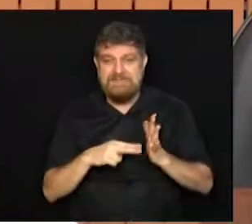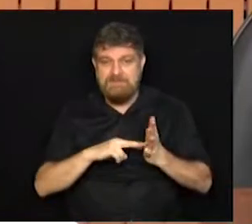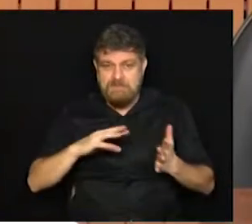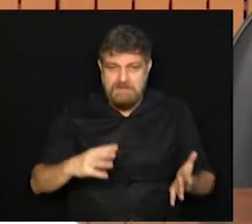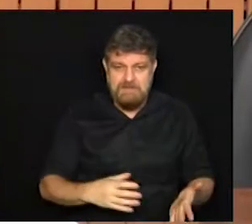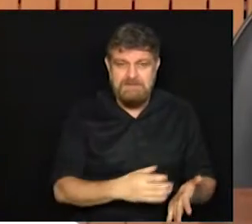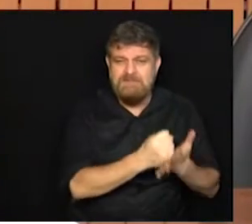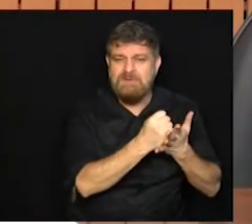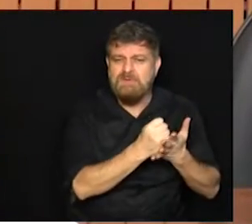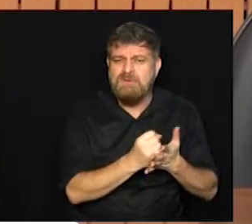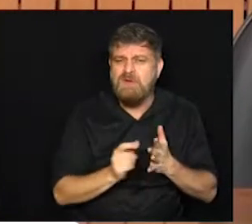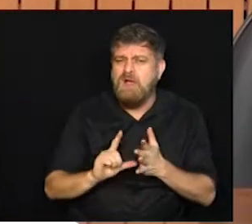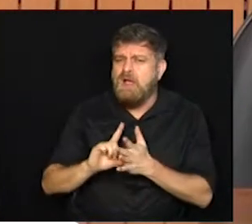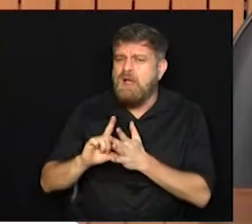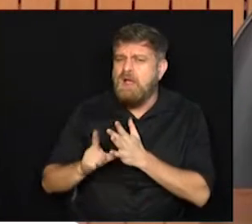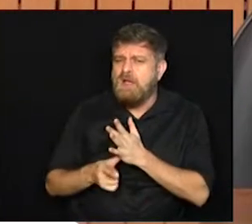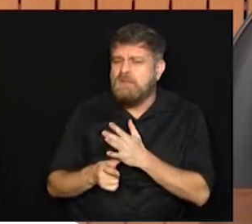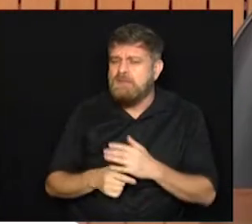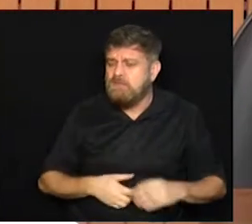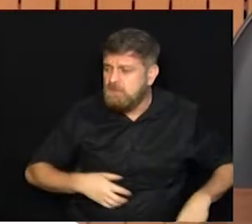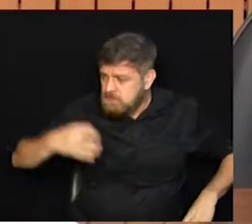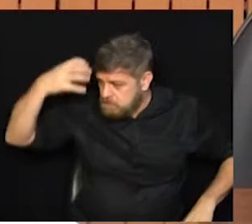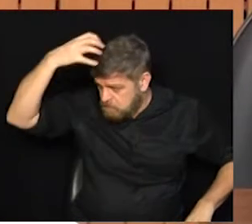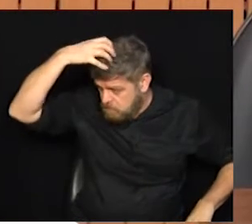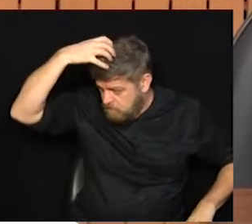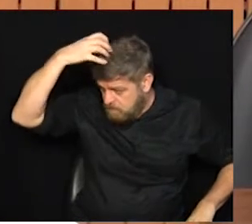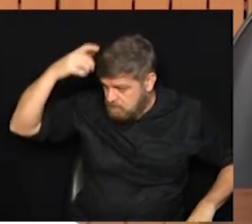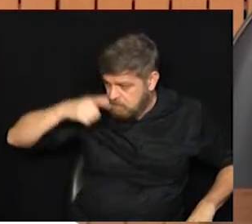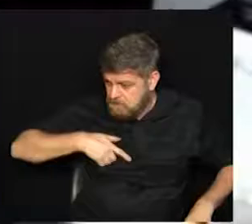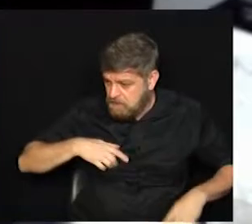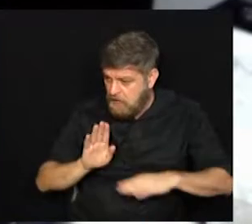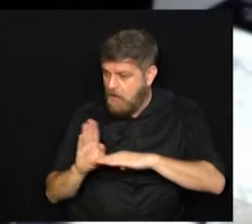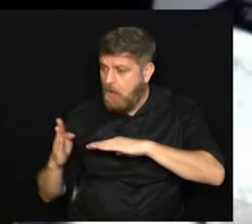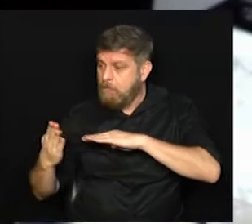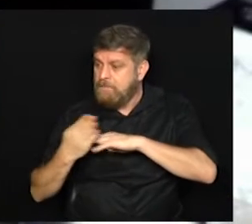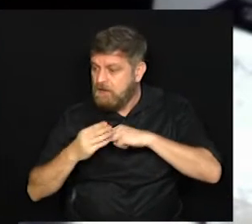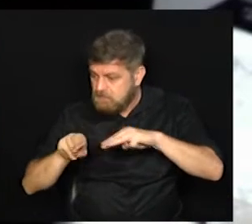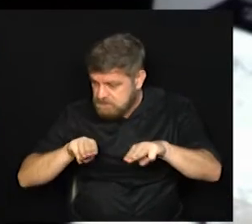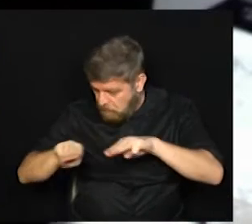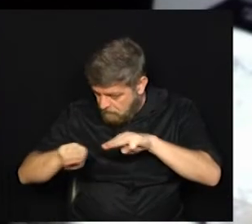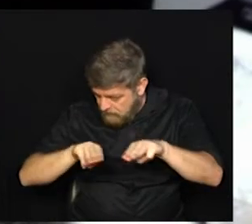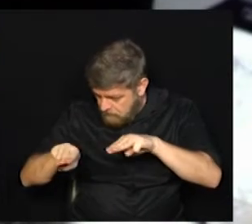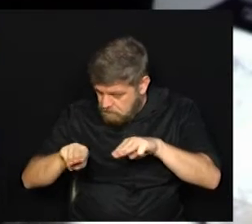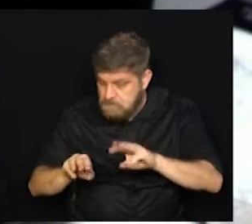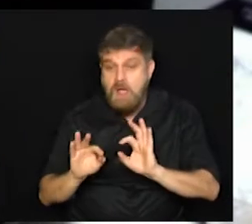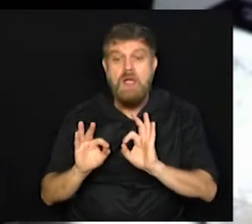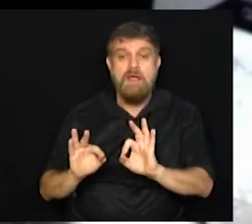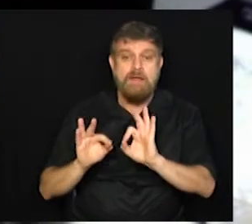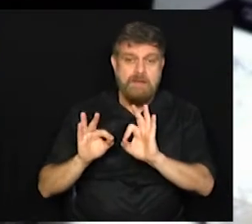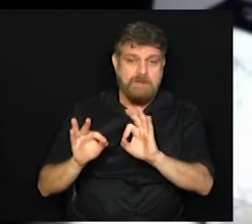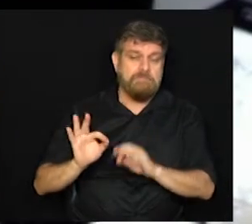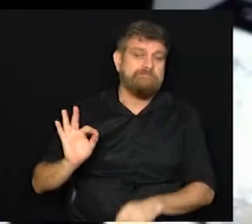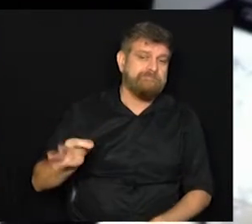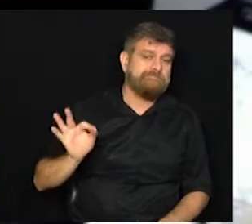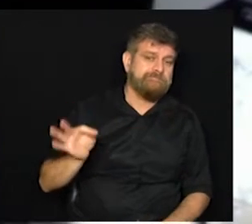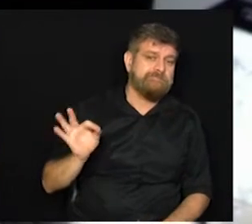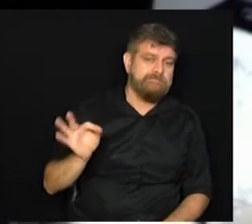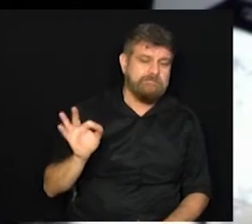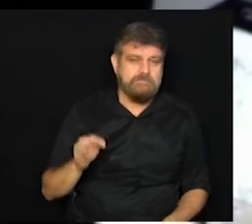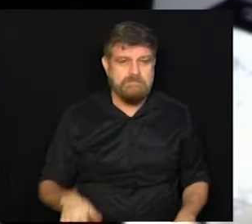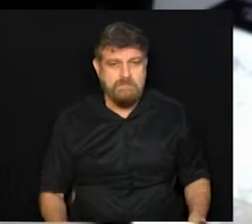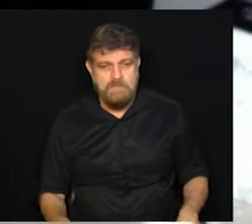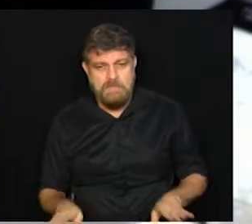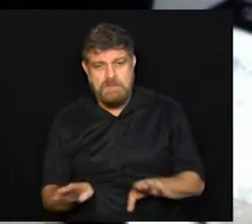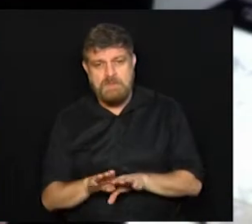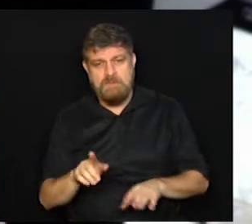Dom Pedro, a São Marcos, Exatamente, aquela região. Exatamente. Tem